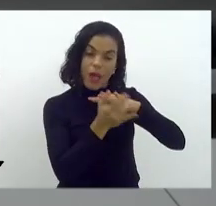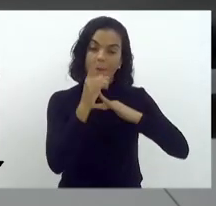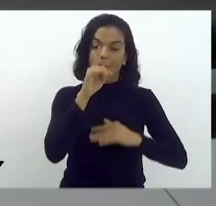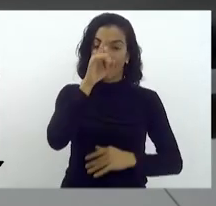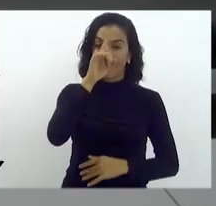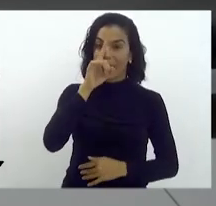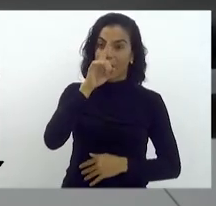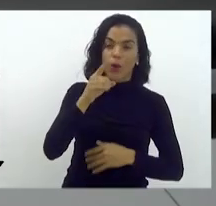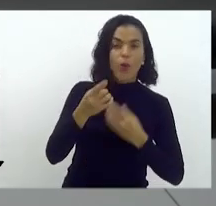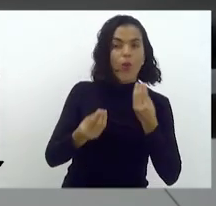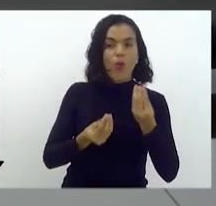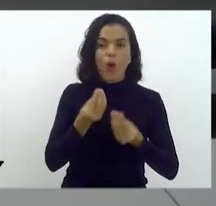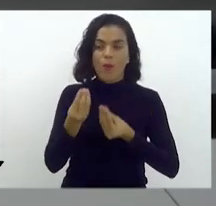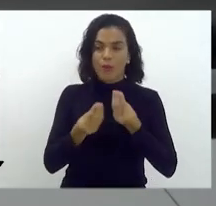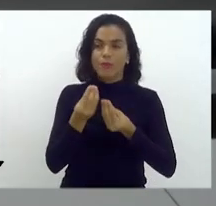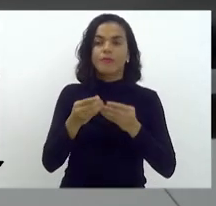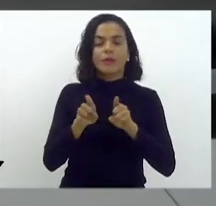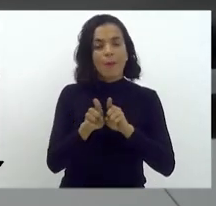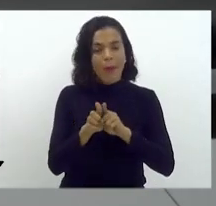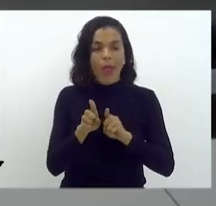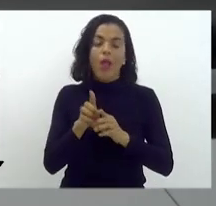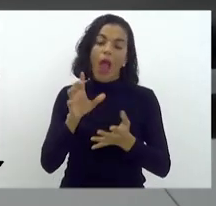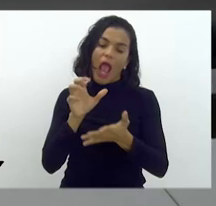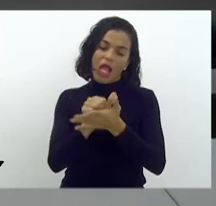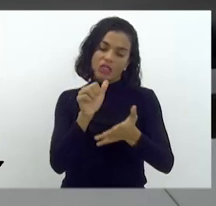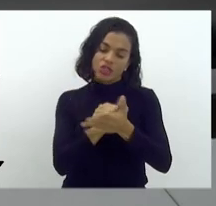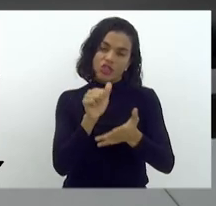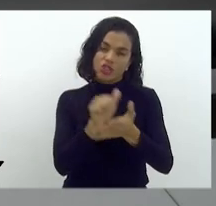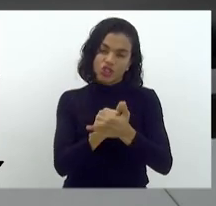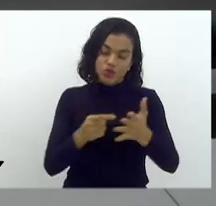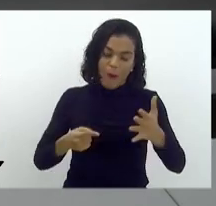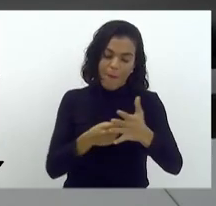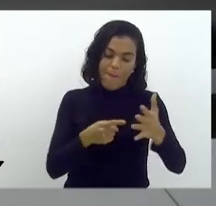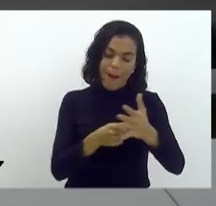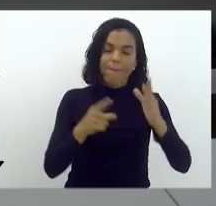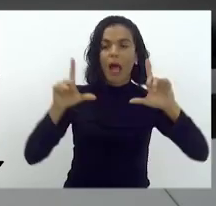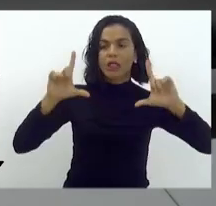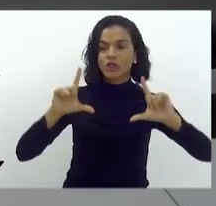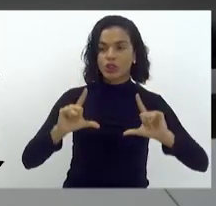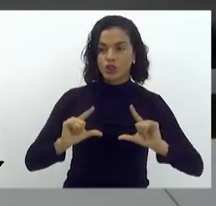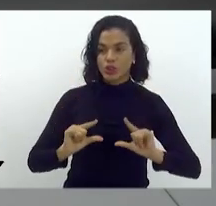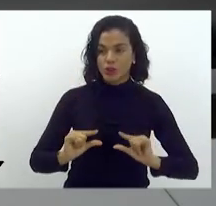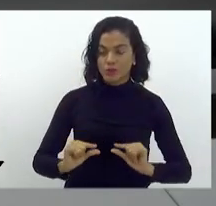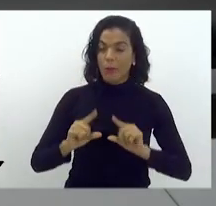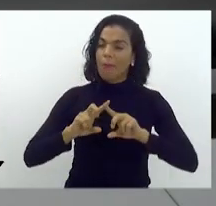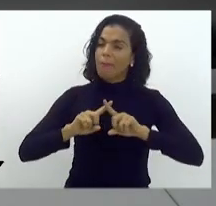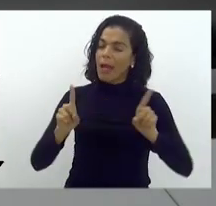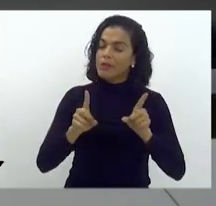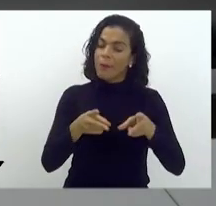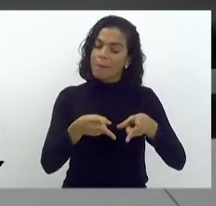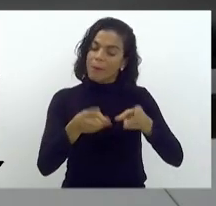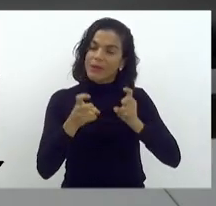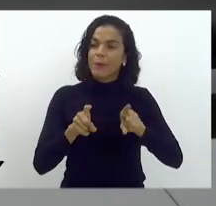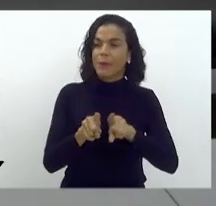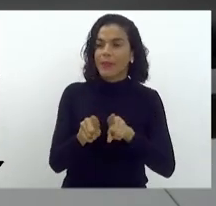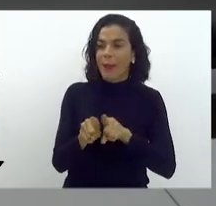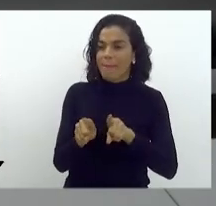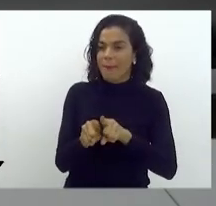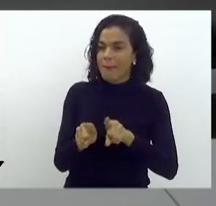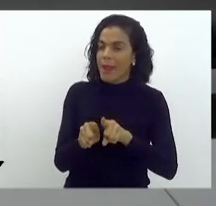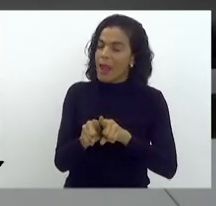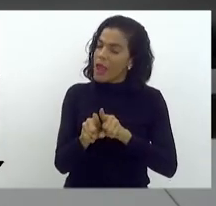sentido então o número deste Registro tem caído é por outro lado eu percebi uma um leve